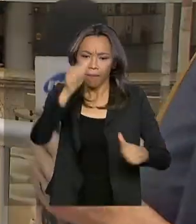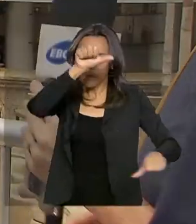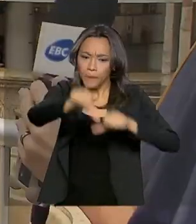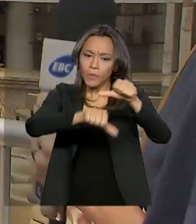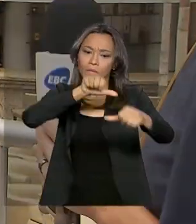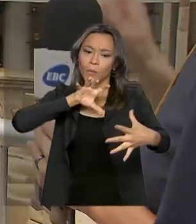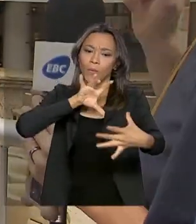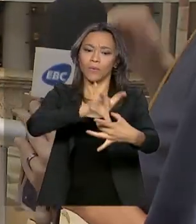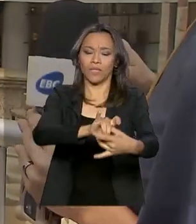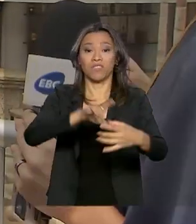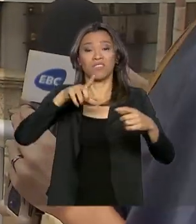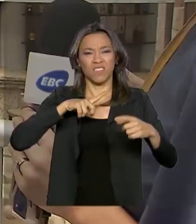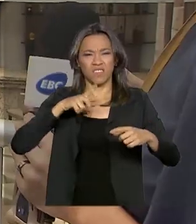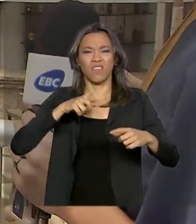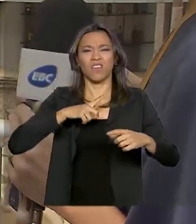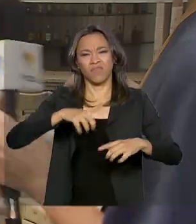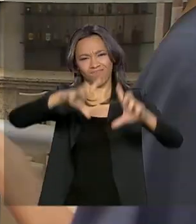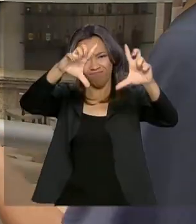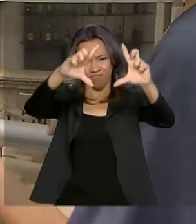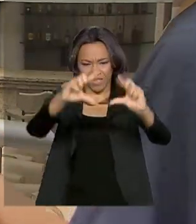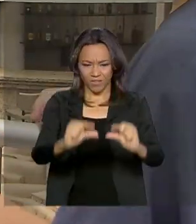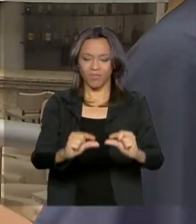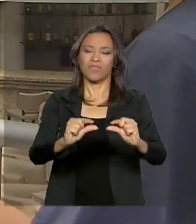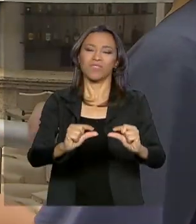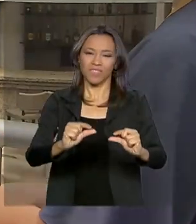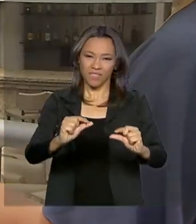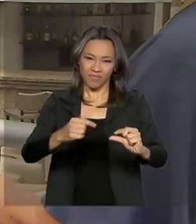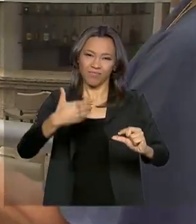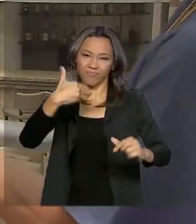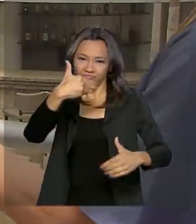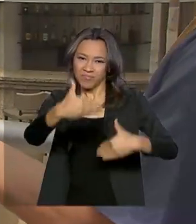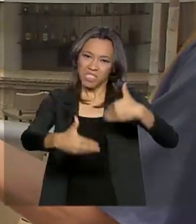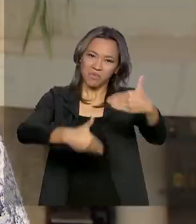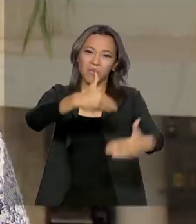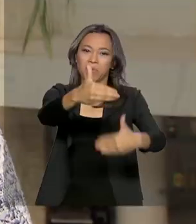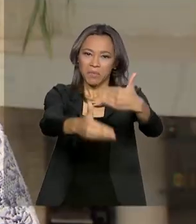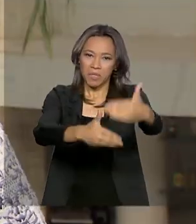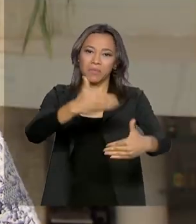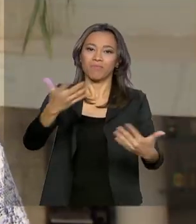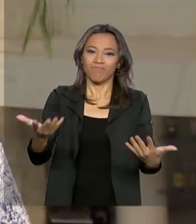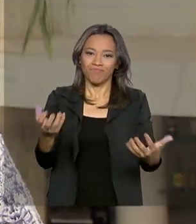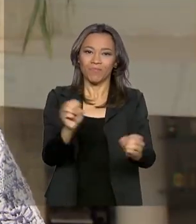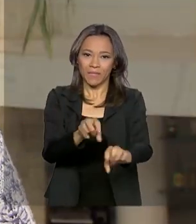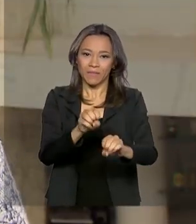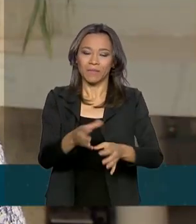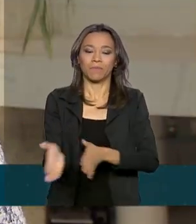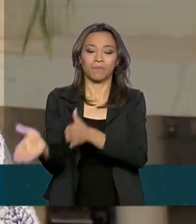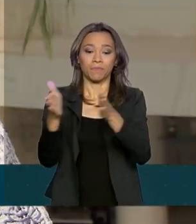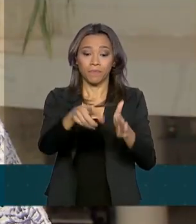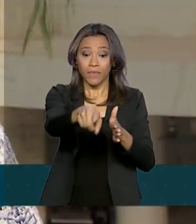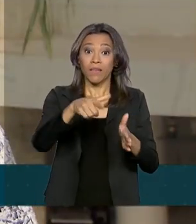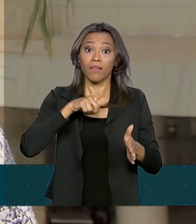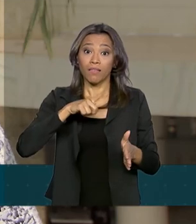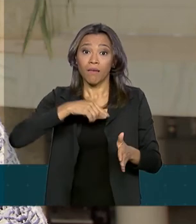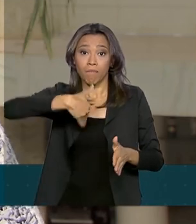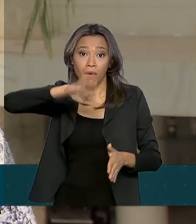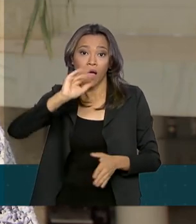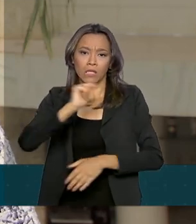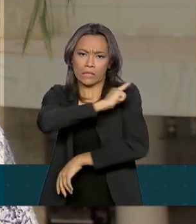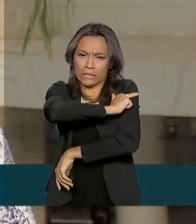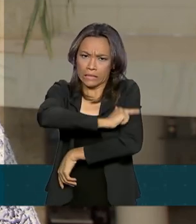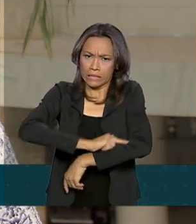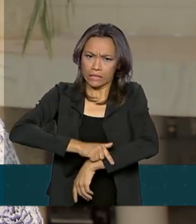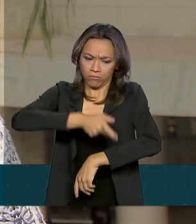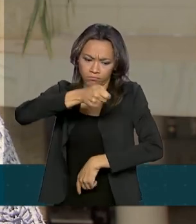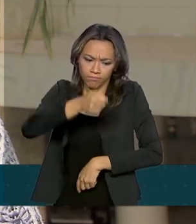lugar que tem um baixo desempenho no índice de desenvolvimento da educação básica. Com um pouco mais de disciplina, ou com uma